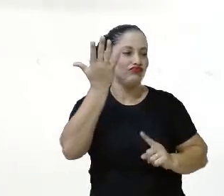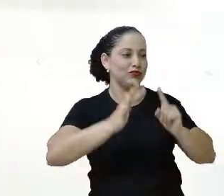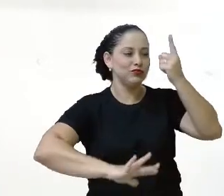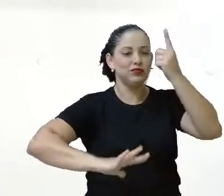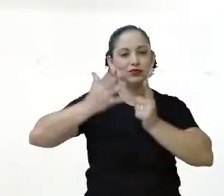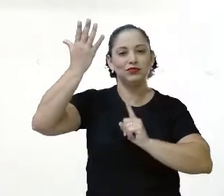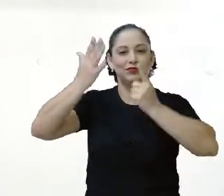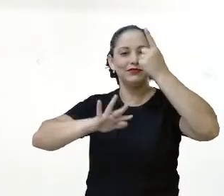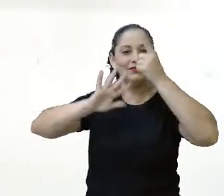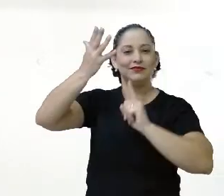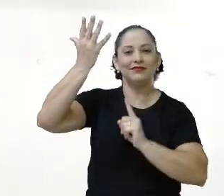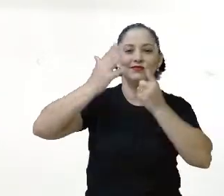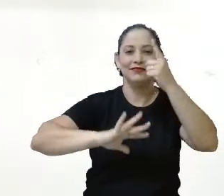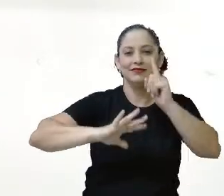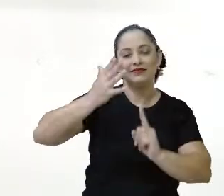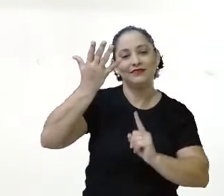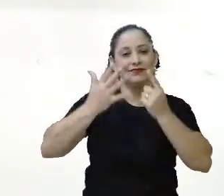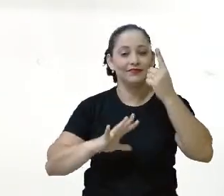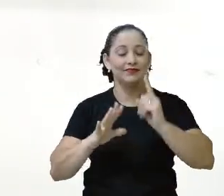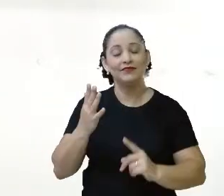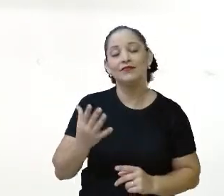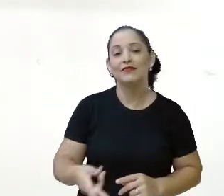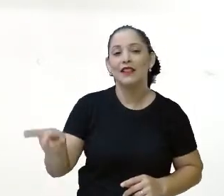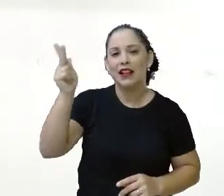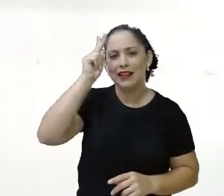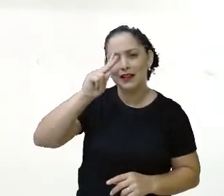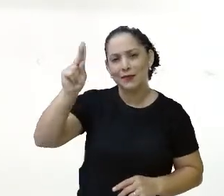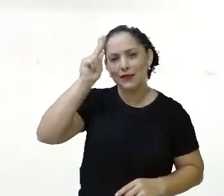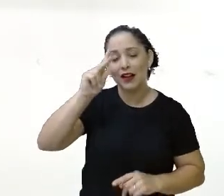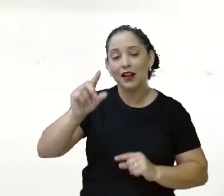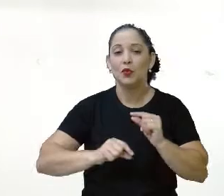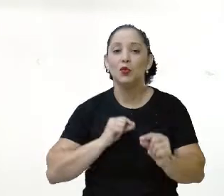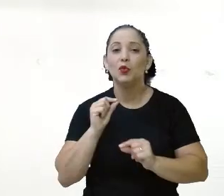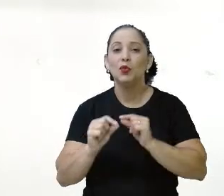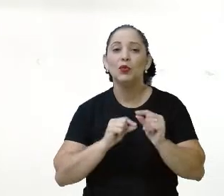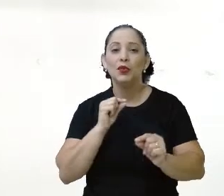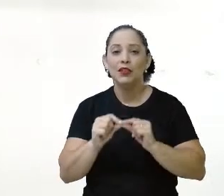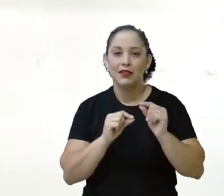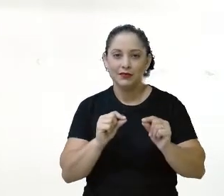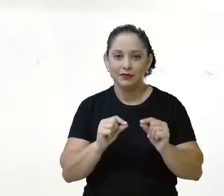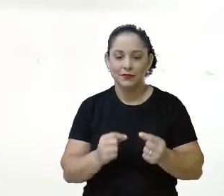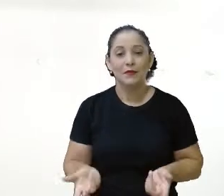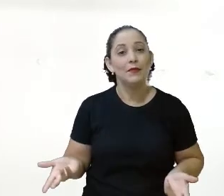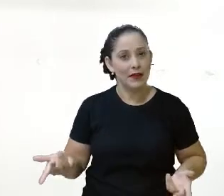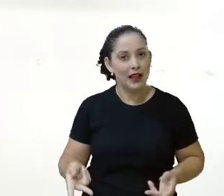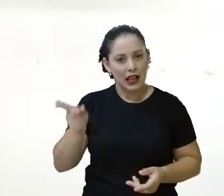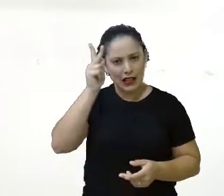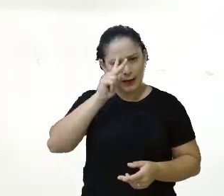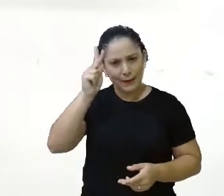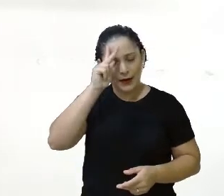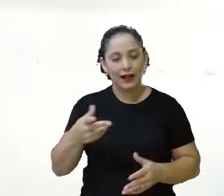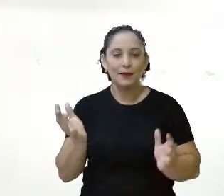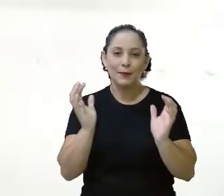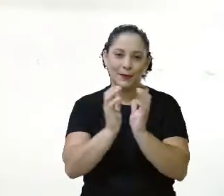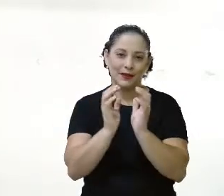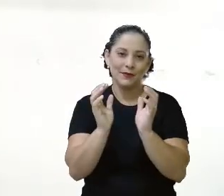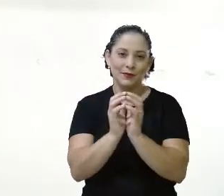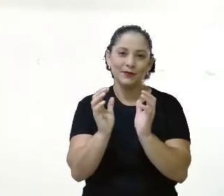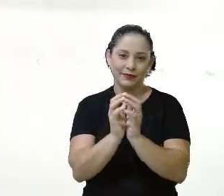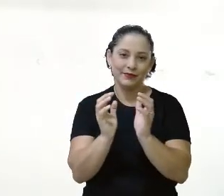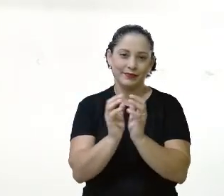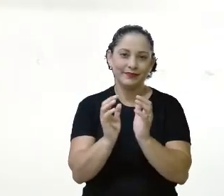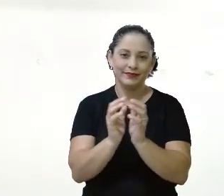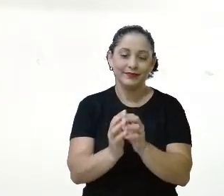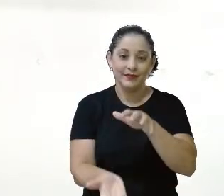que lembra. Quando eu vejo uma sombrinha de frevo, isso me remete ao nosso estado, Pernambuco, e à nossa cidade,